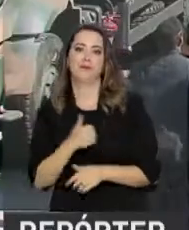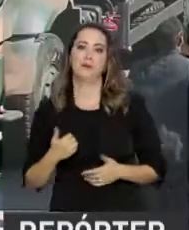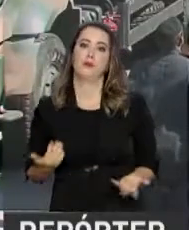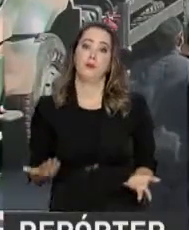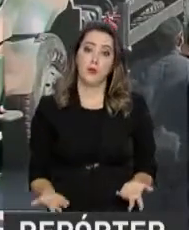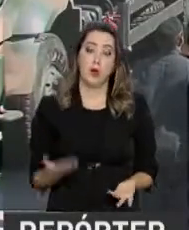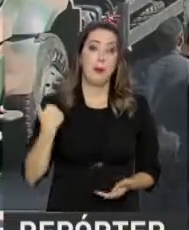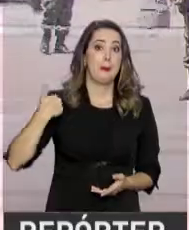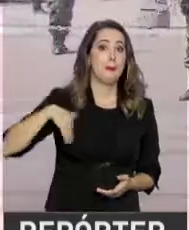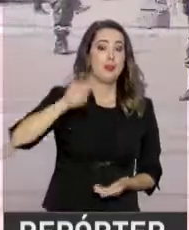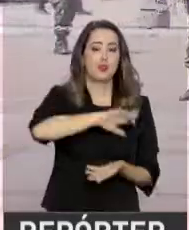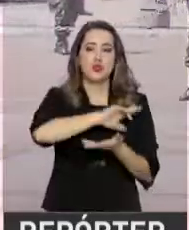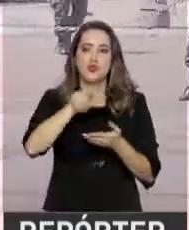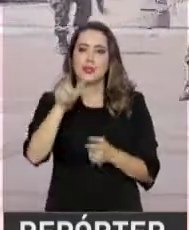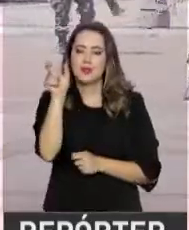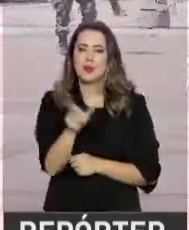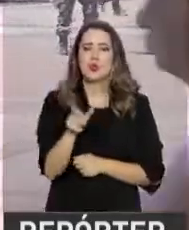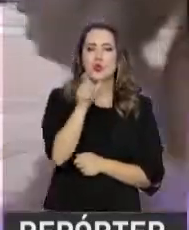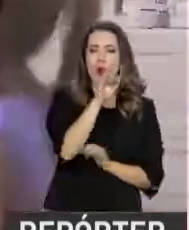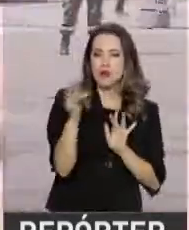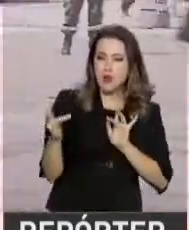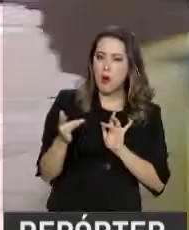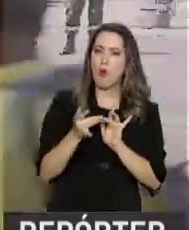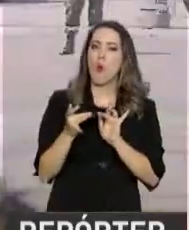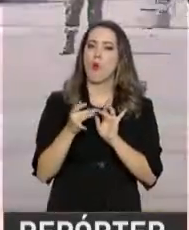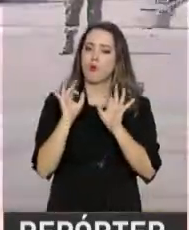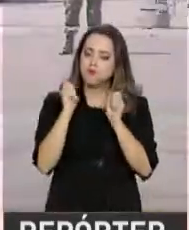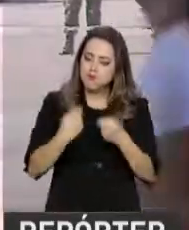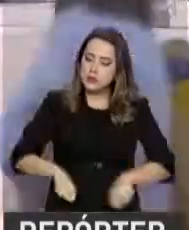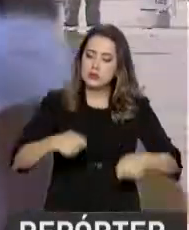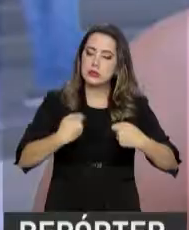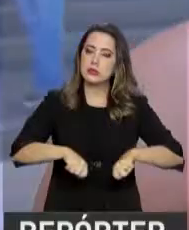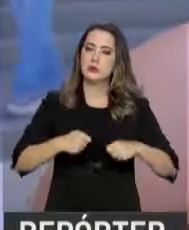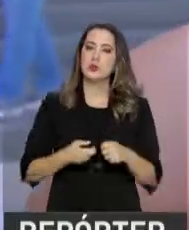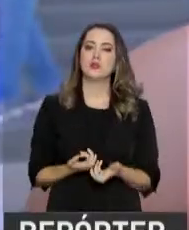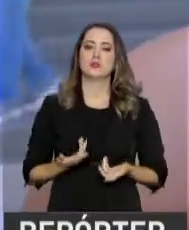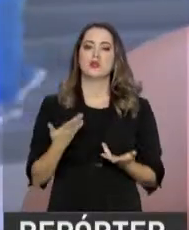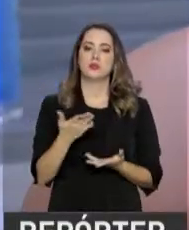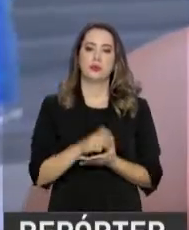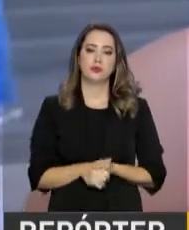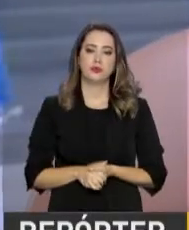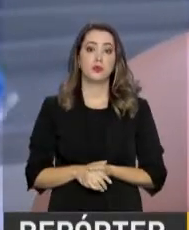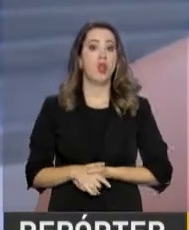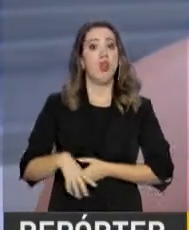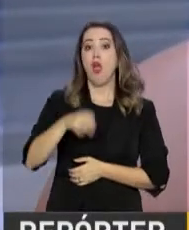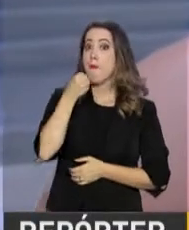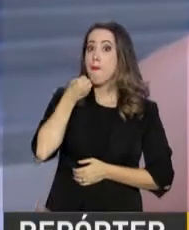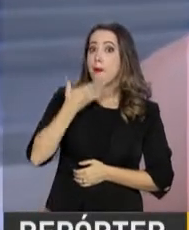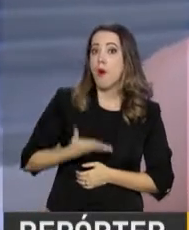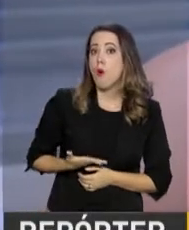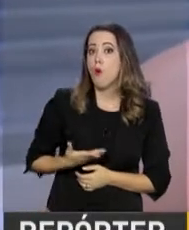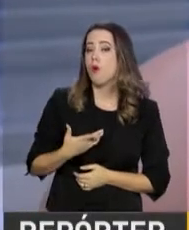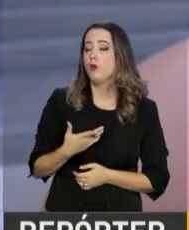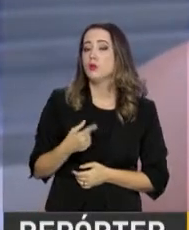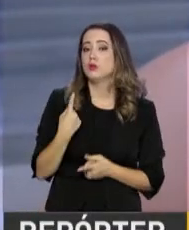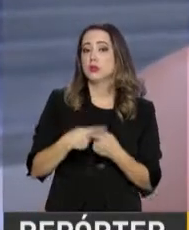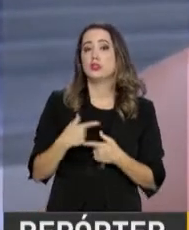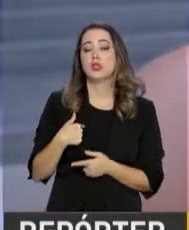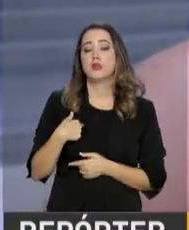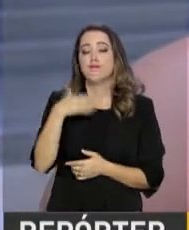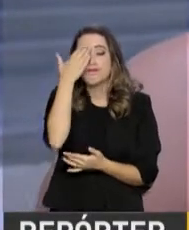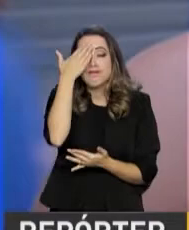pra muitos cariocas a medida era necessária é bastante bem vinda não espero que funcione